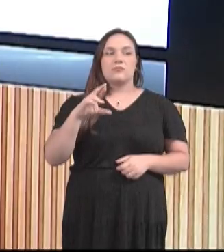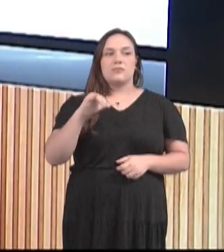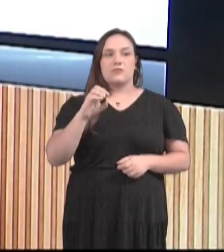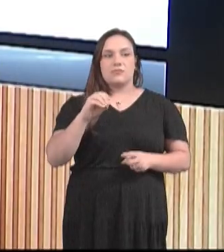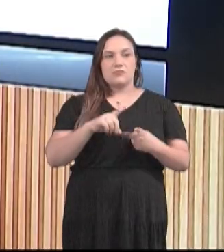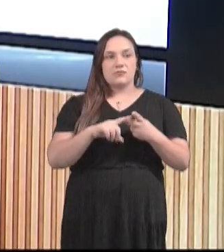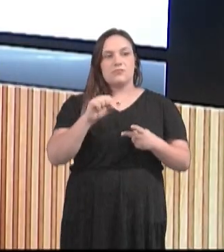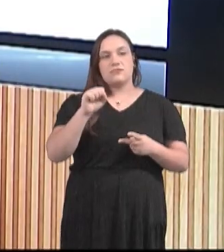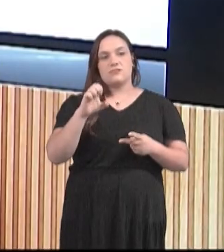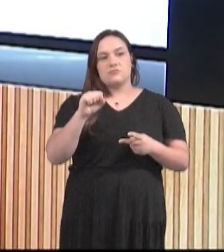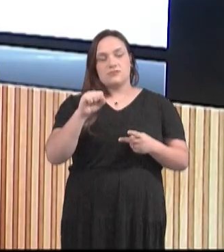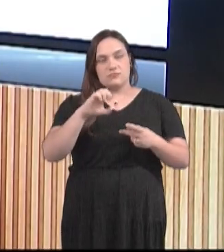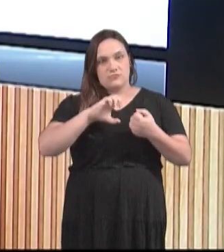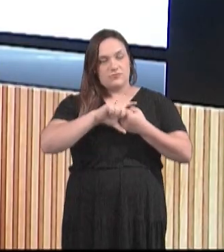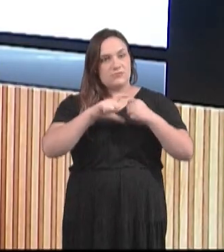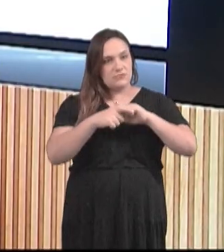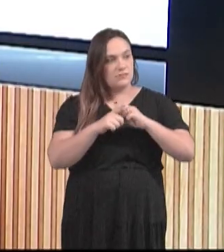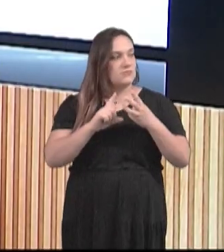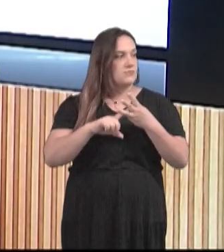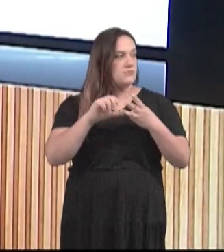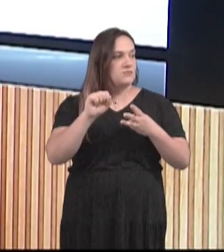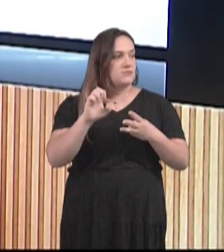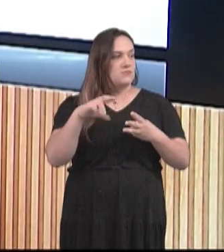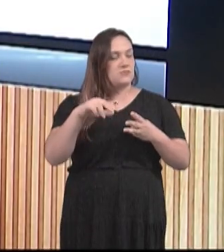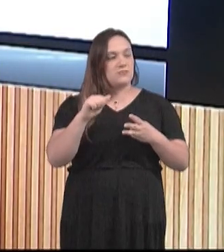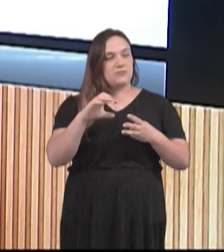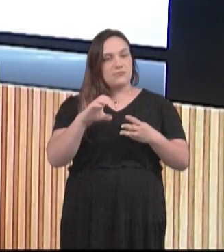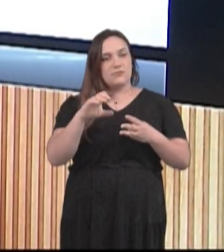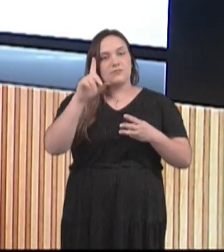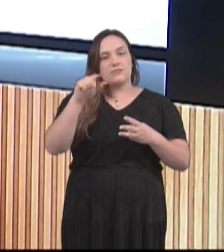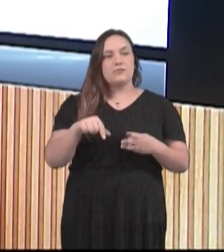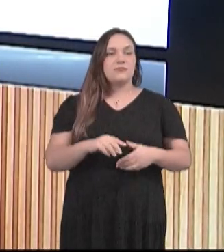o IPF, são entidades bastante ligadas, são